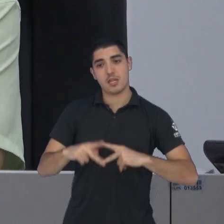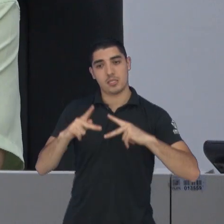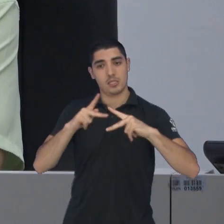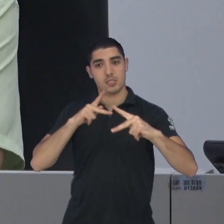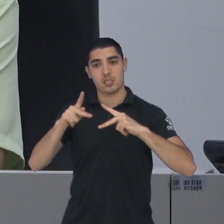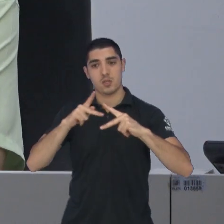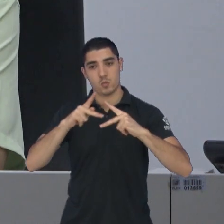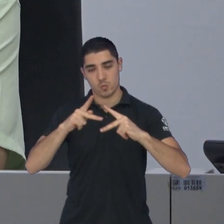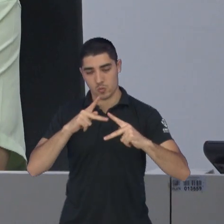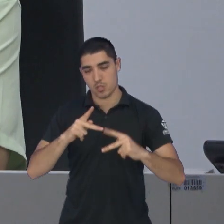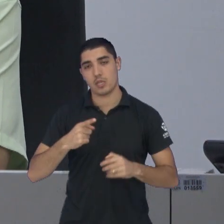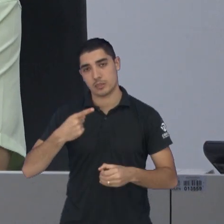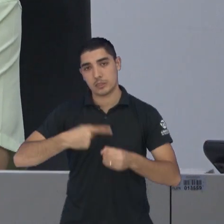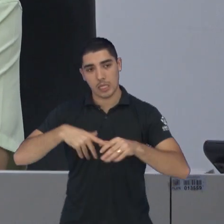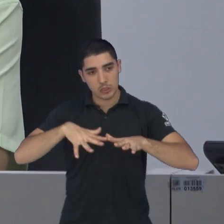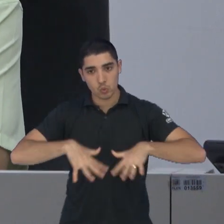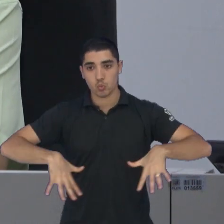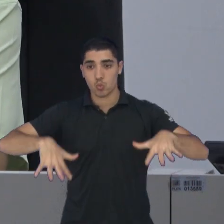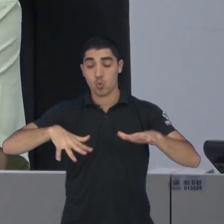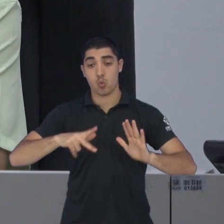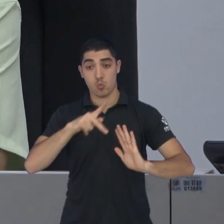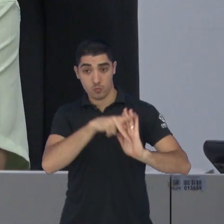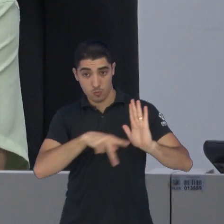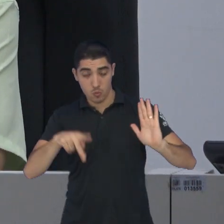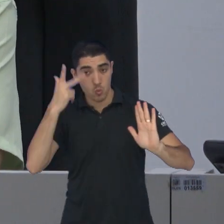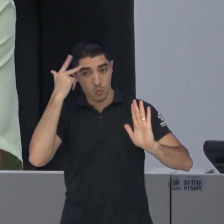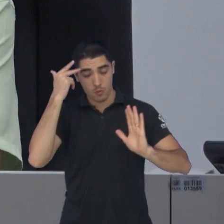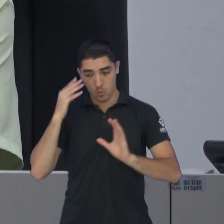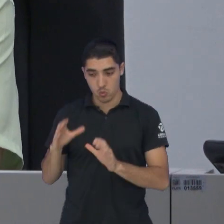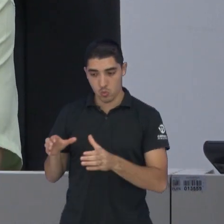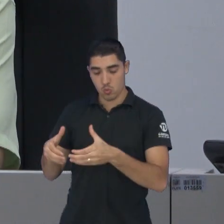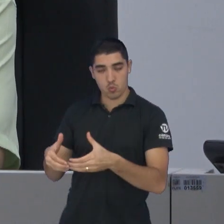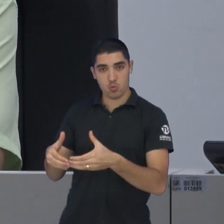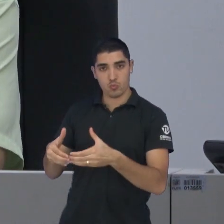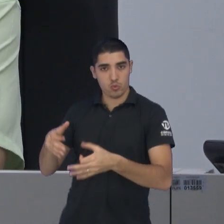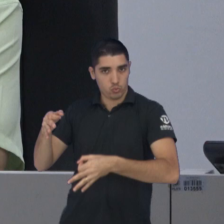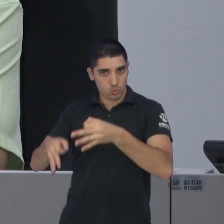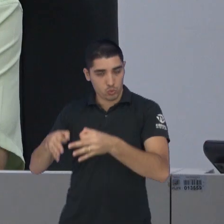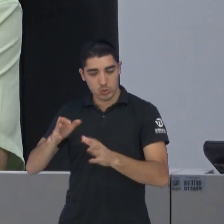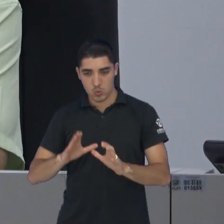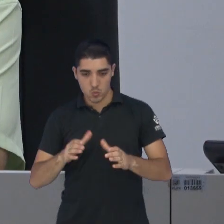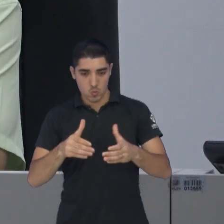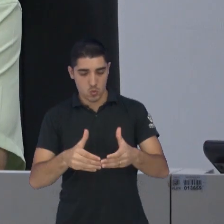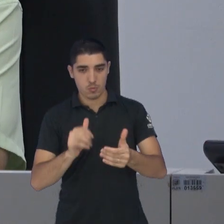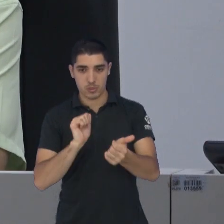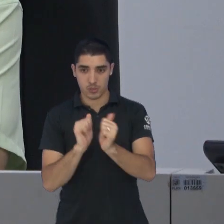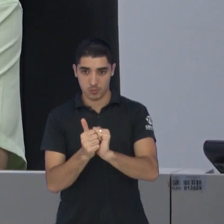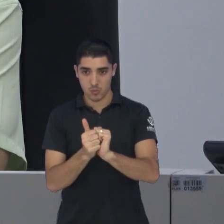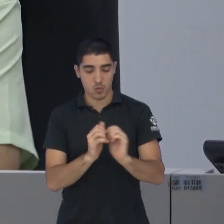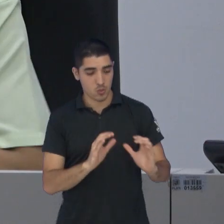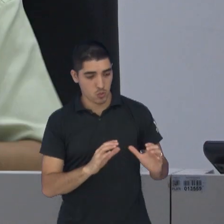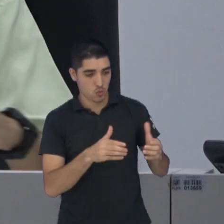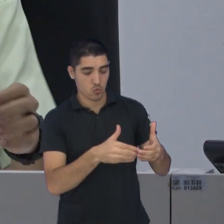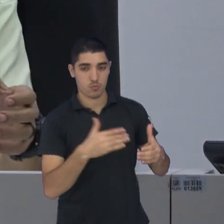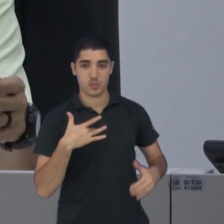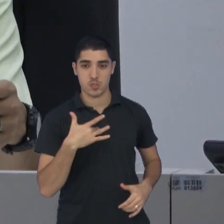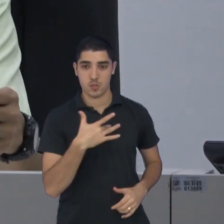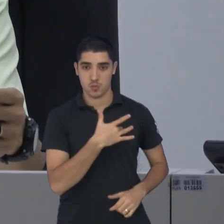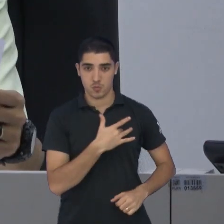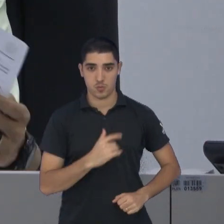São José dos Campos. Rito ordinário, comissões de Justiça, Esporte e